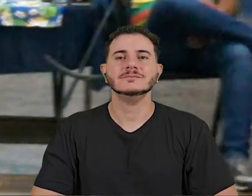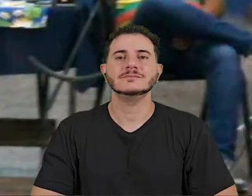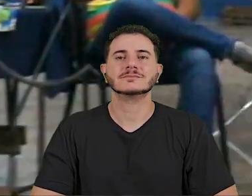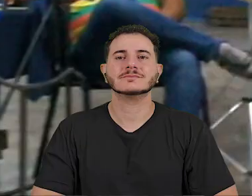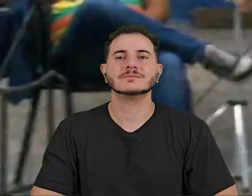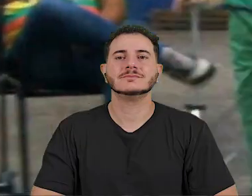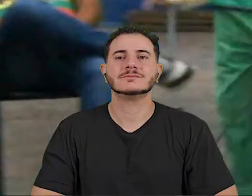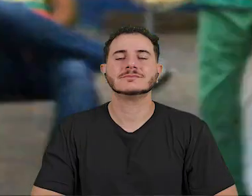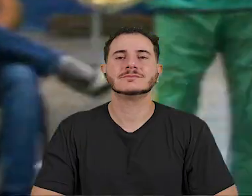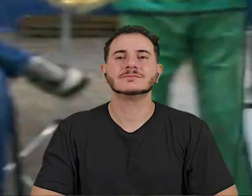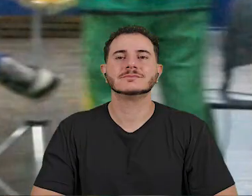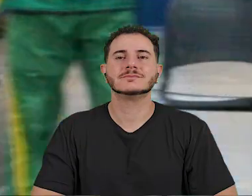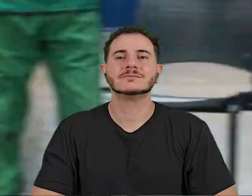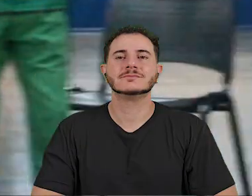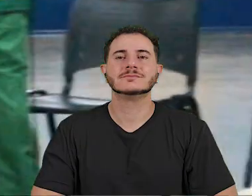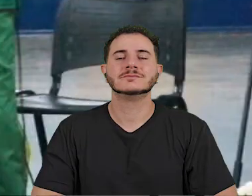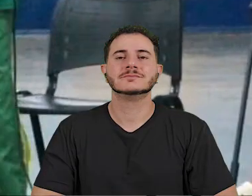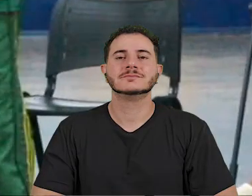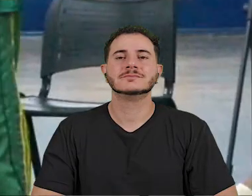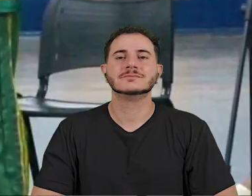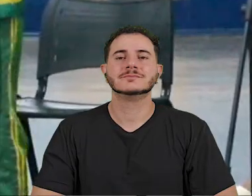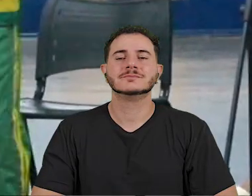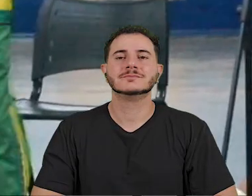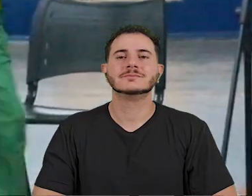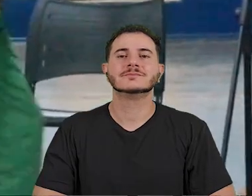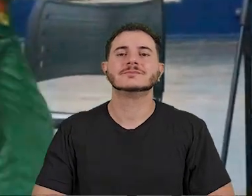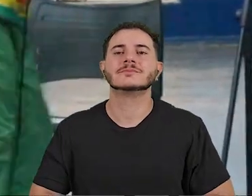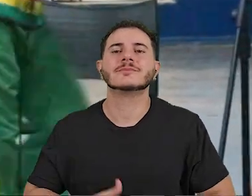Queria fazer o barulho. Morou, mas mordeu.